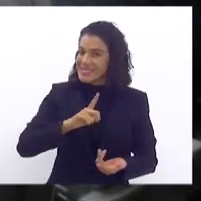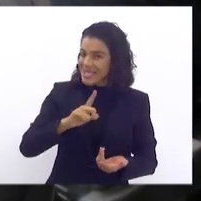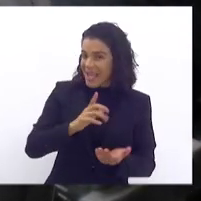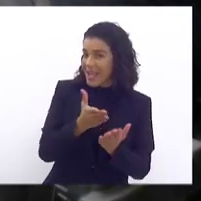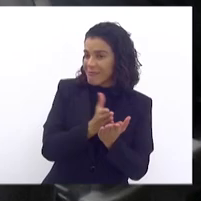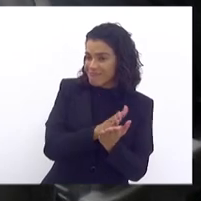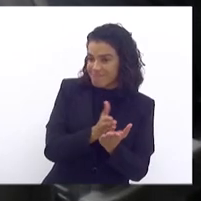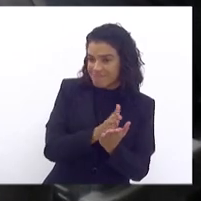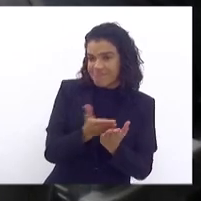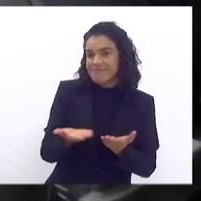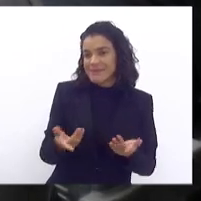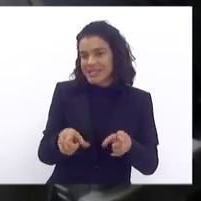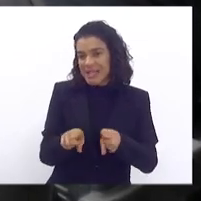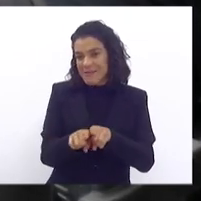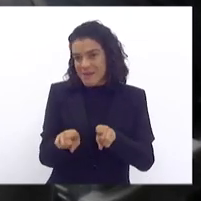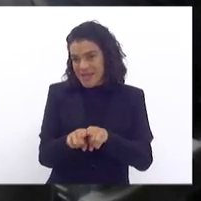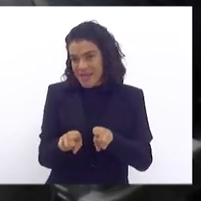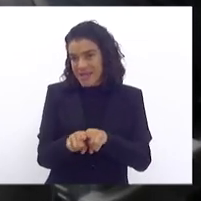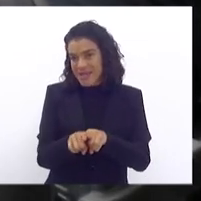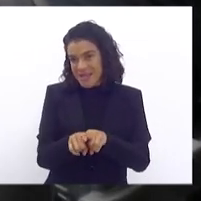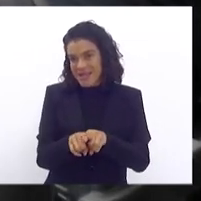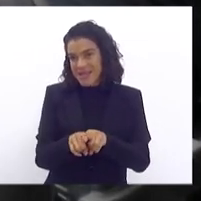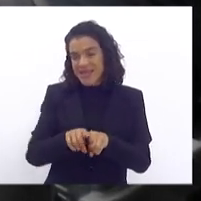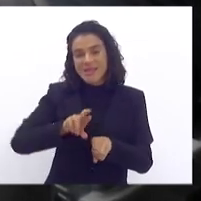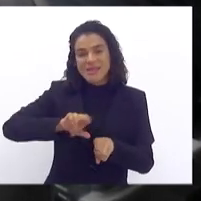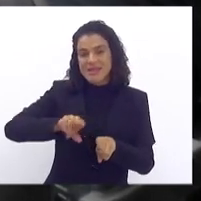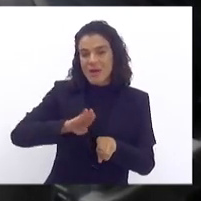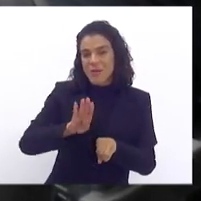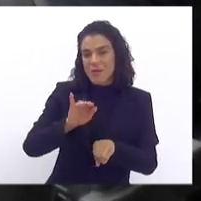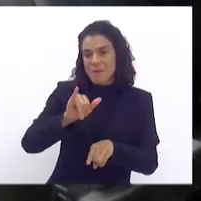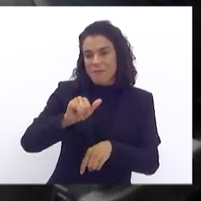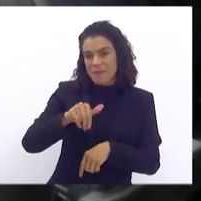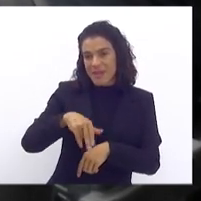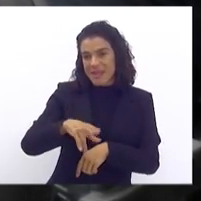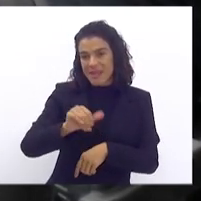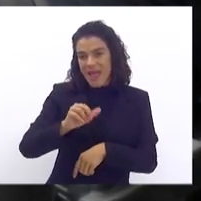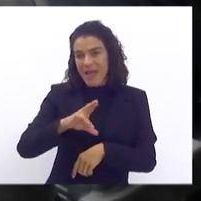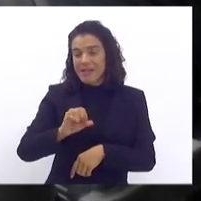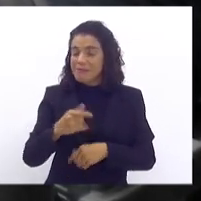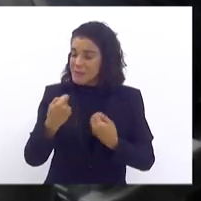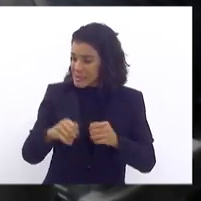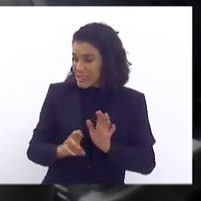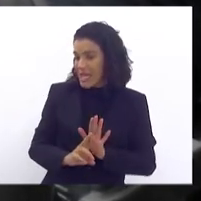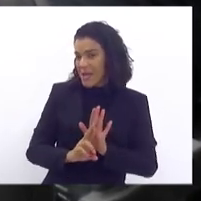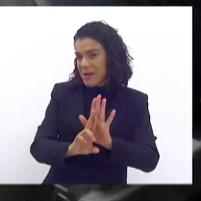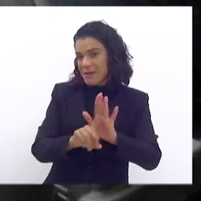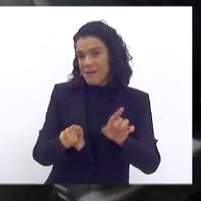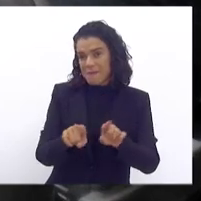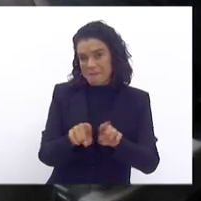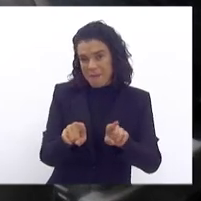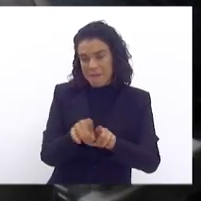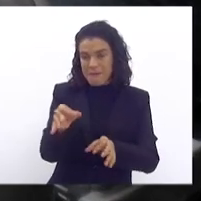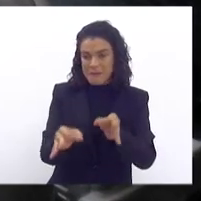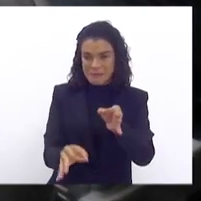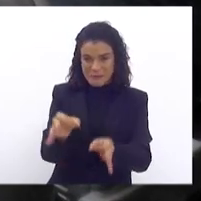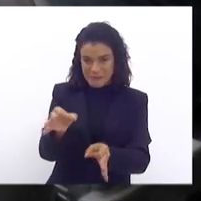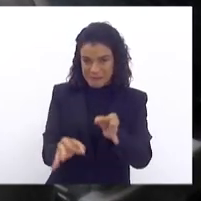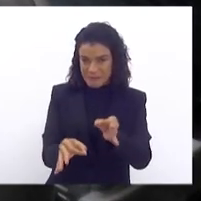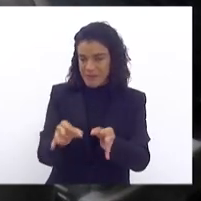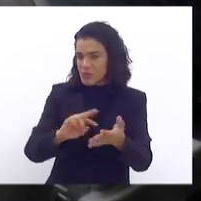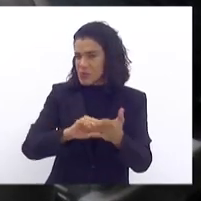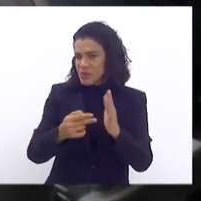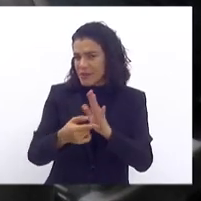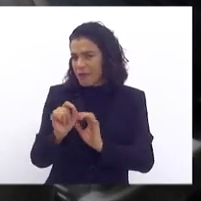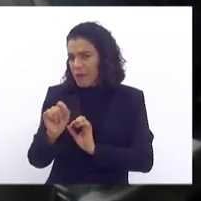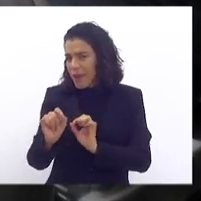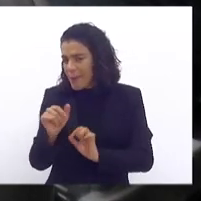aí as pessoas não binárias e, por óbvio, elas também precisam estar representadas no Poder Judiciário. Isso não quer dizer que eu